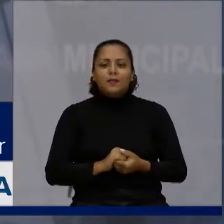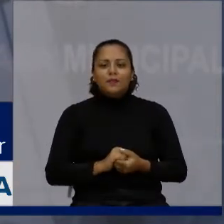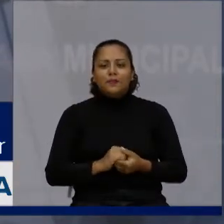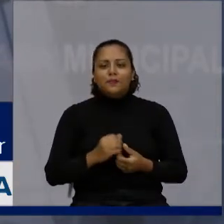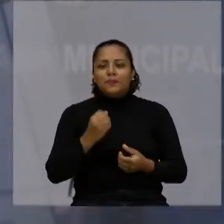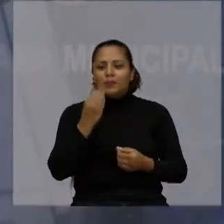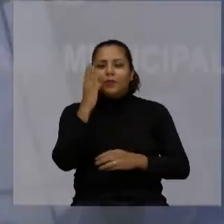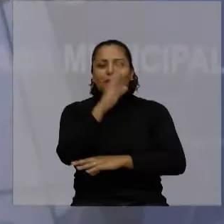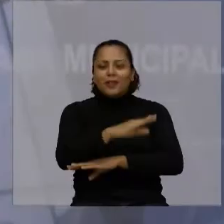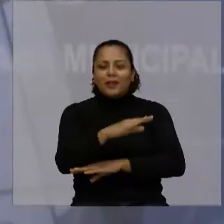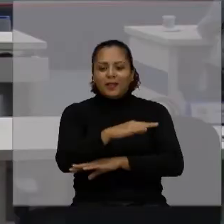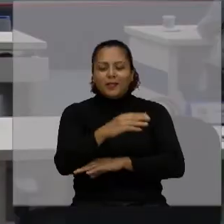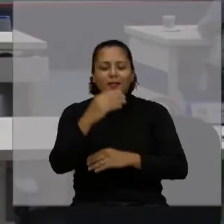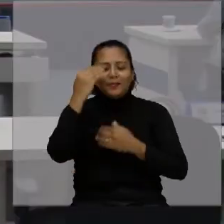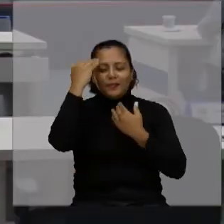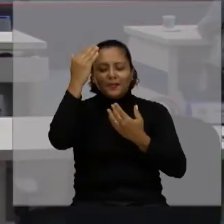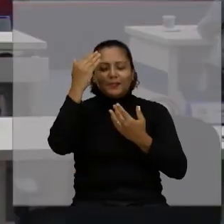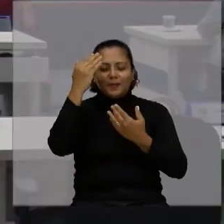Obrigado, presidente.